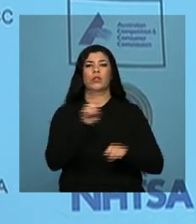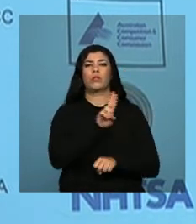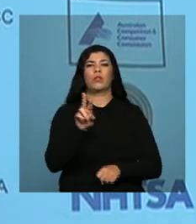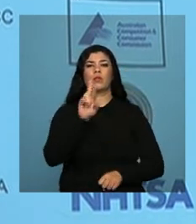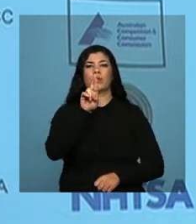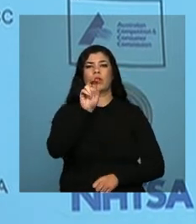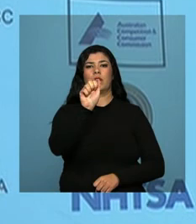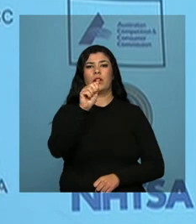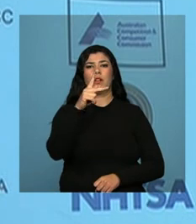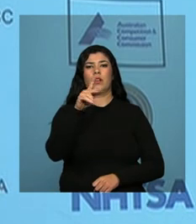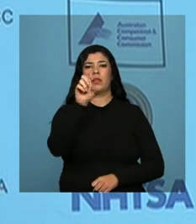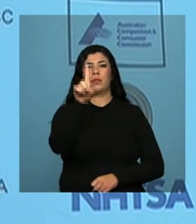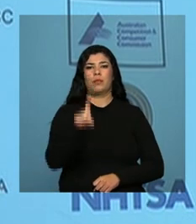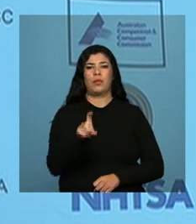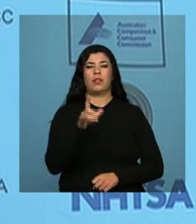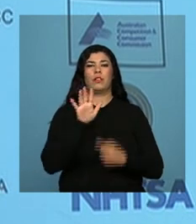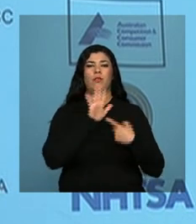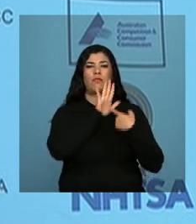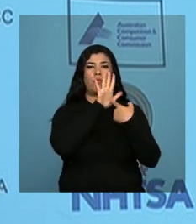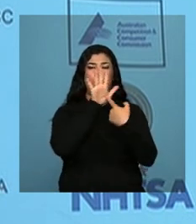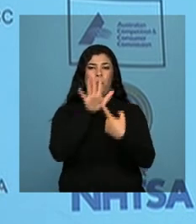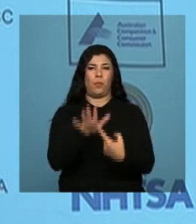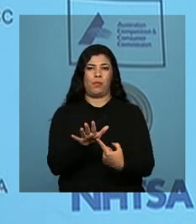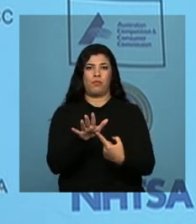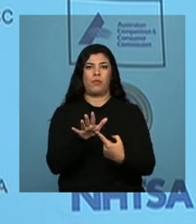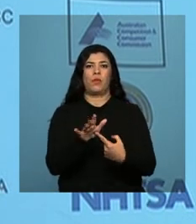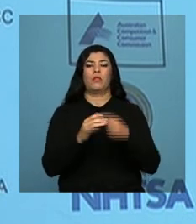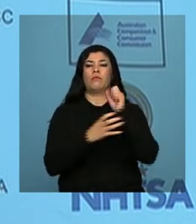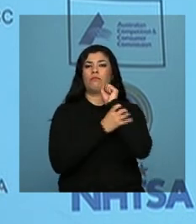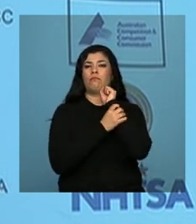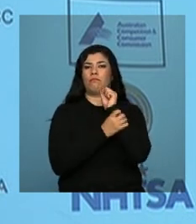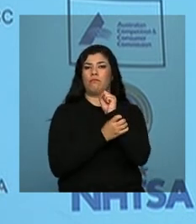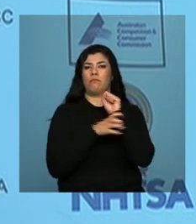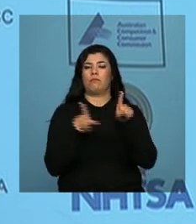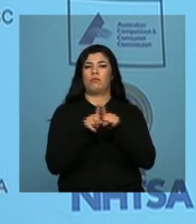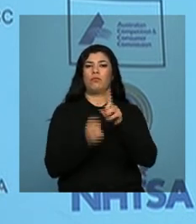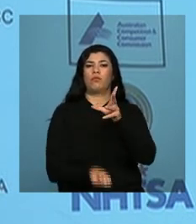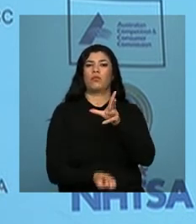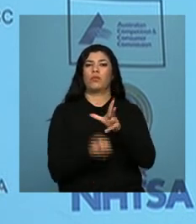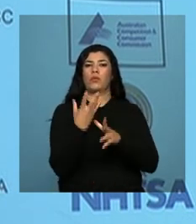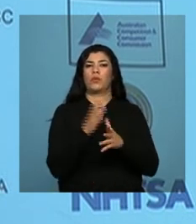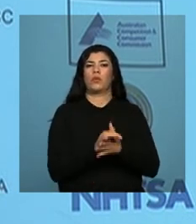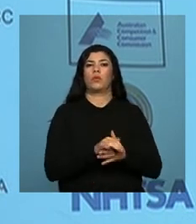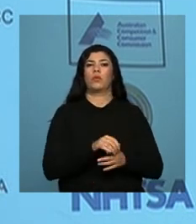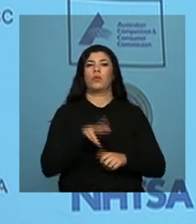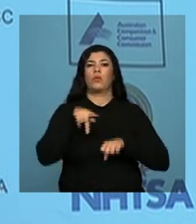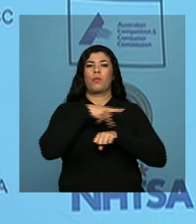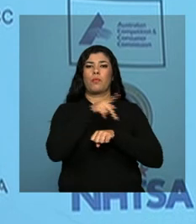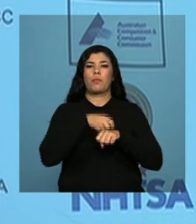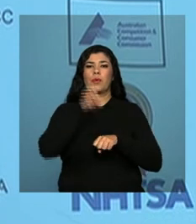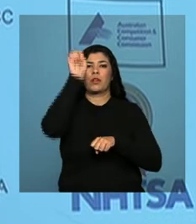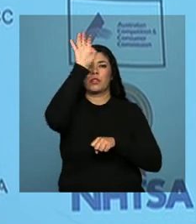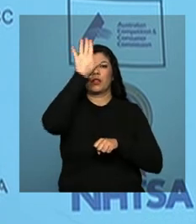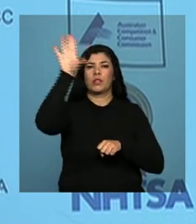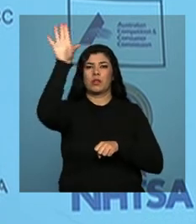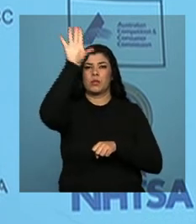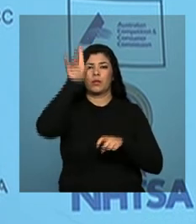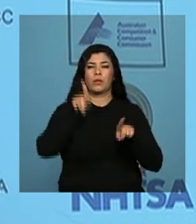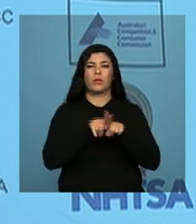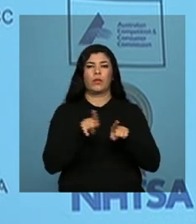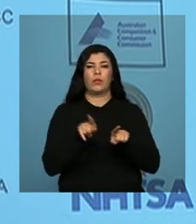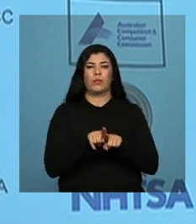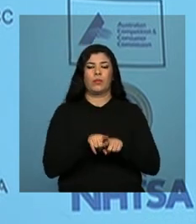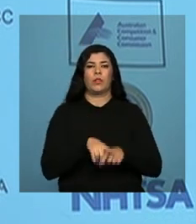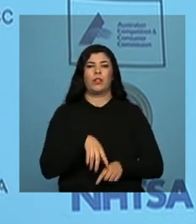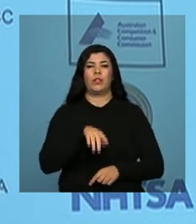alertas de segurança de produtos da União Europeia a dá